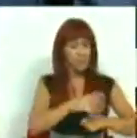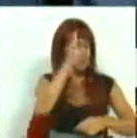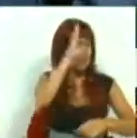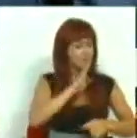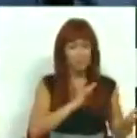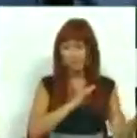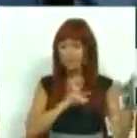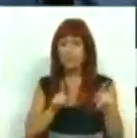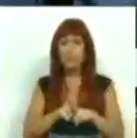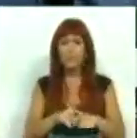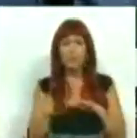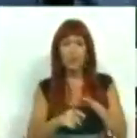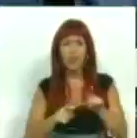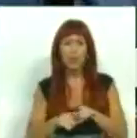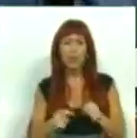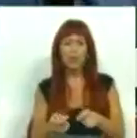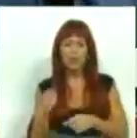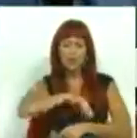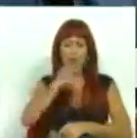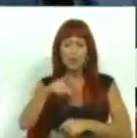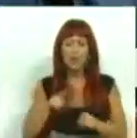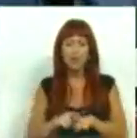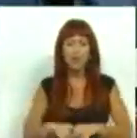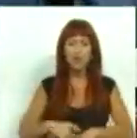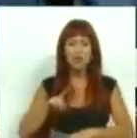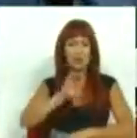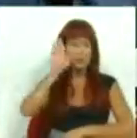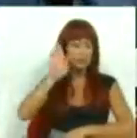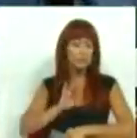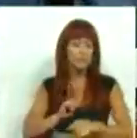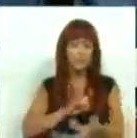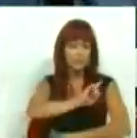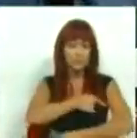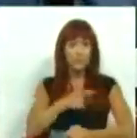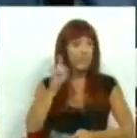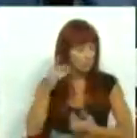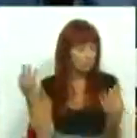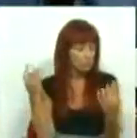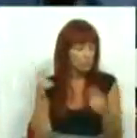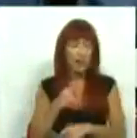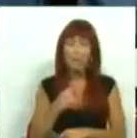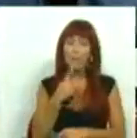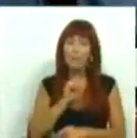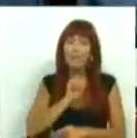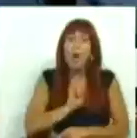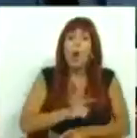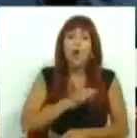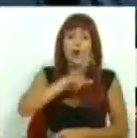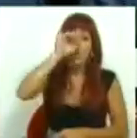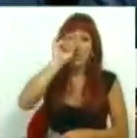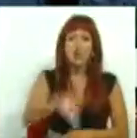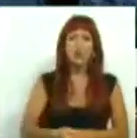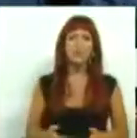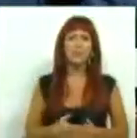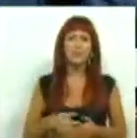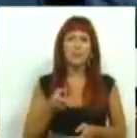dos militares, é o Fundo de Pensões dos Militares das Forças Armadas. Sem questionar a sua importância, a minha pergunta concreta, Sr. Ministro, é a